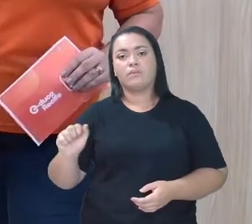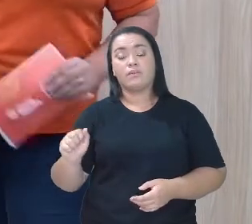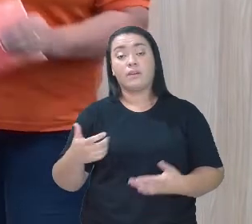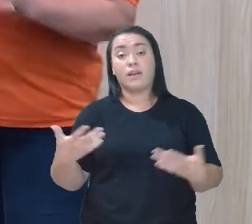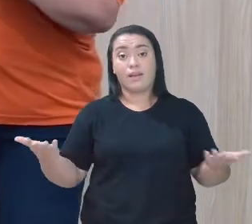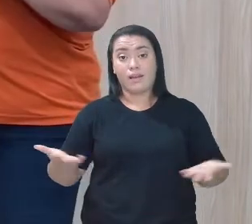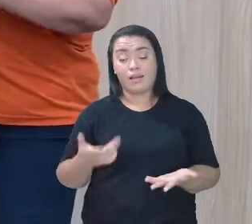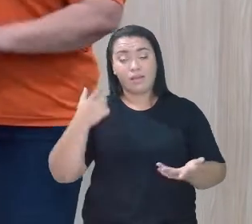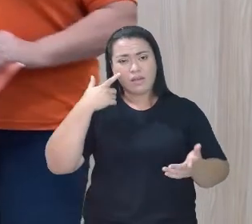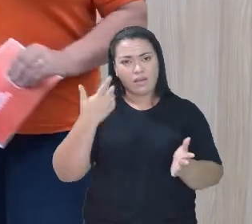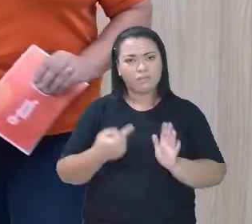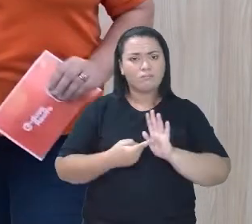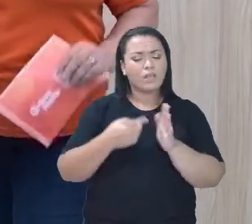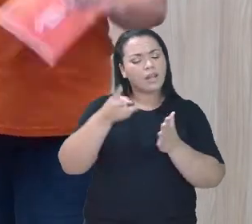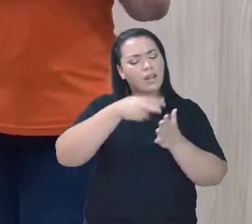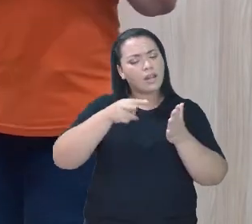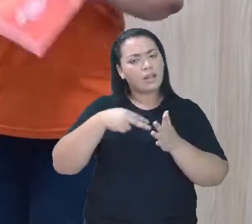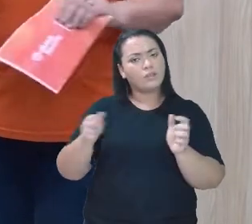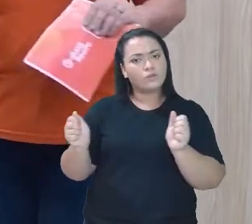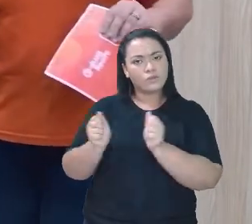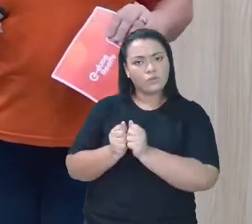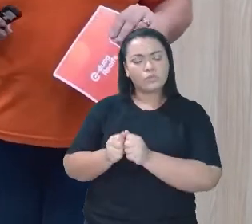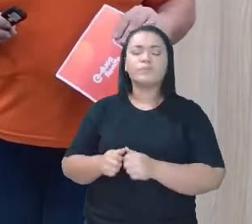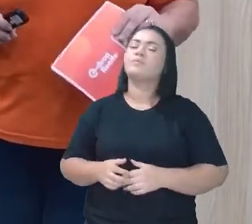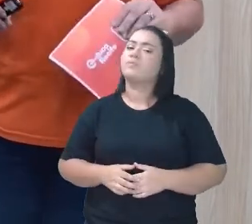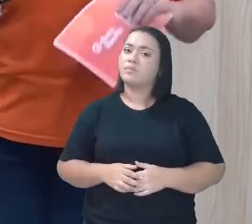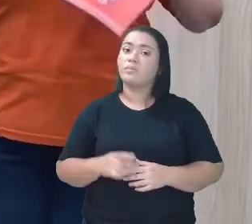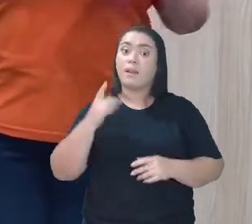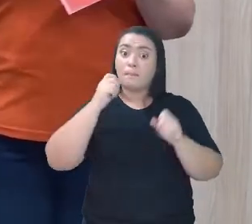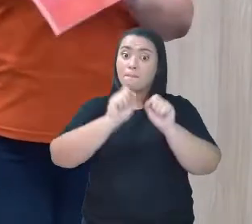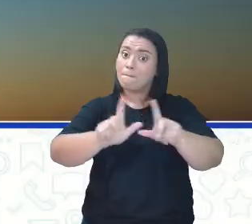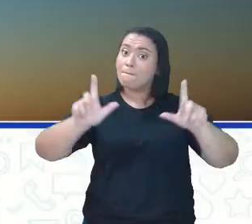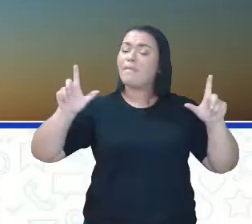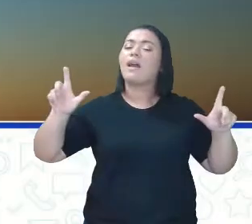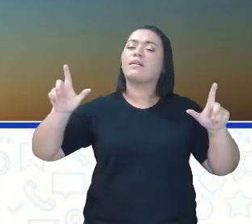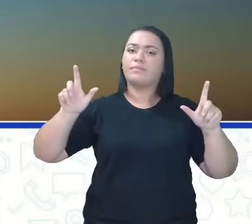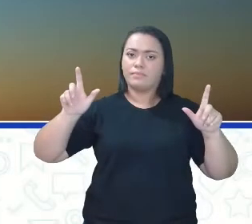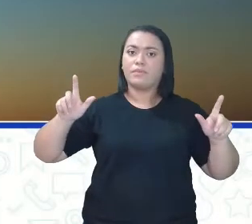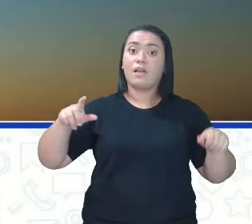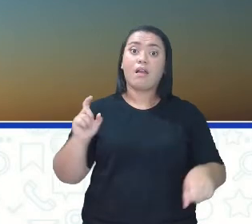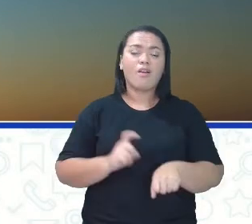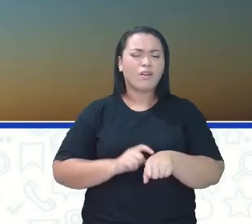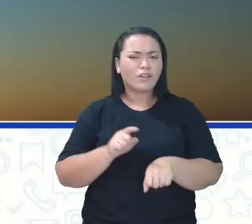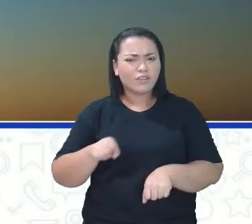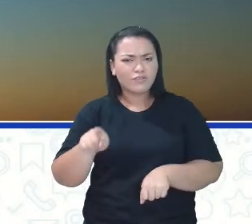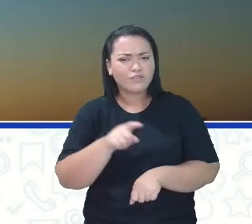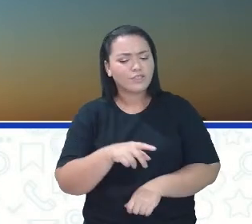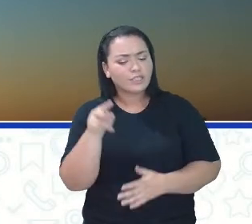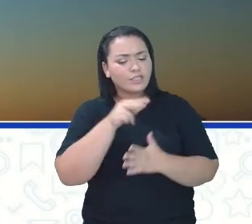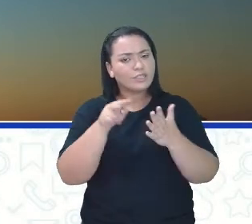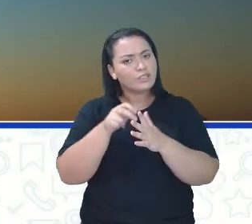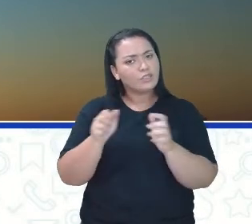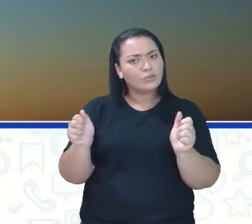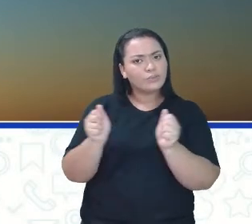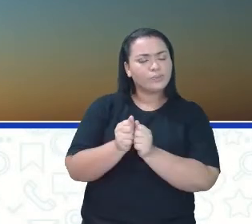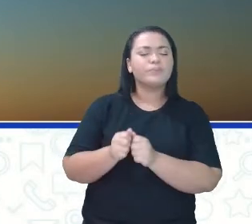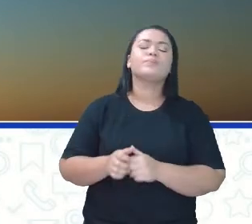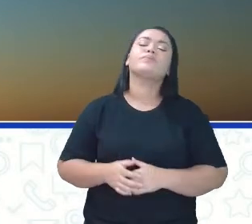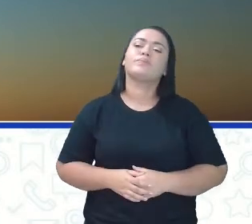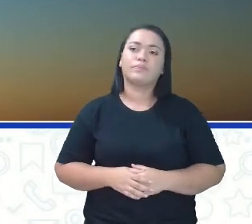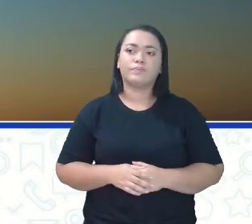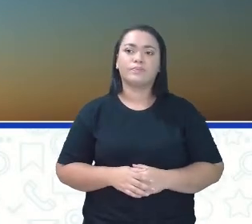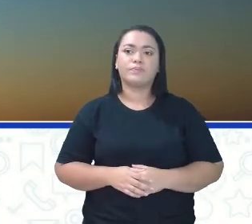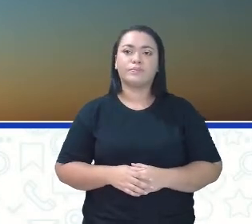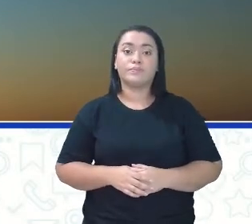chamo vocês para ler comigo. Então, quando tiver aí a tela bem grande, é hora de vocês lerem comigo. Acompanhe a